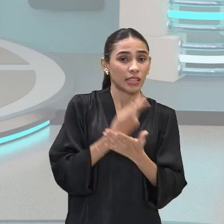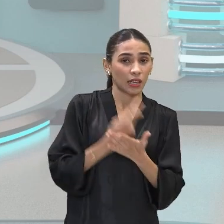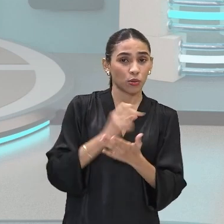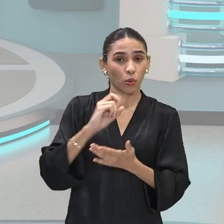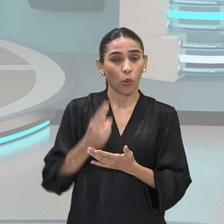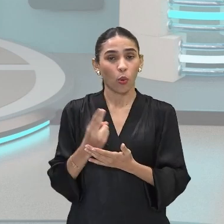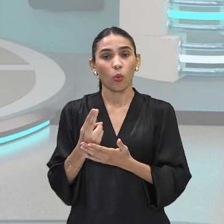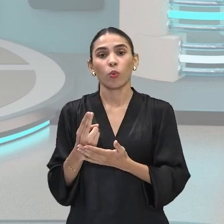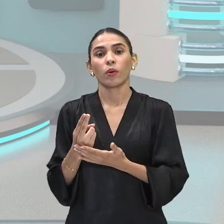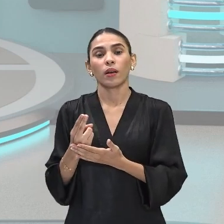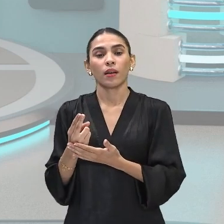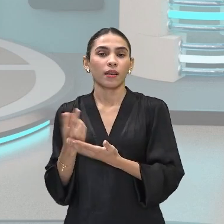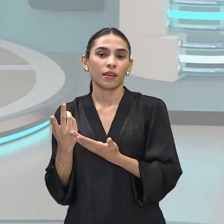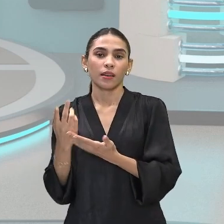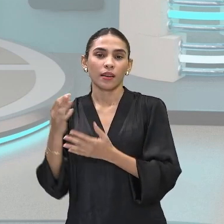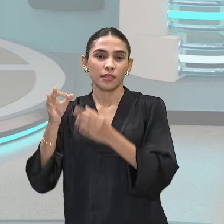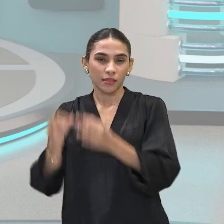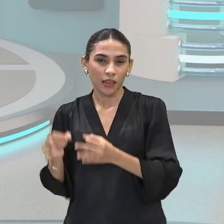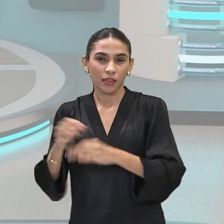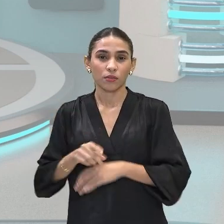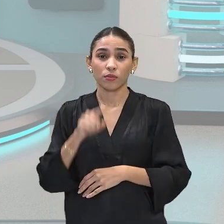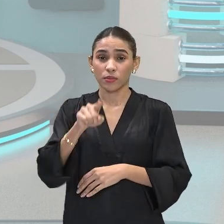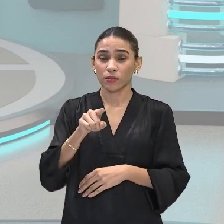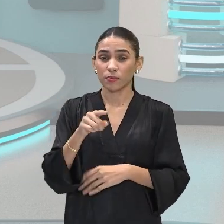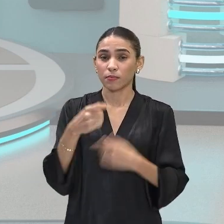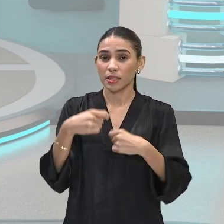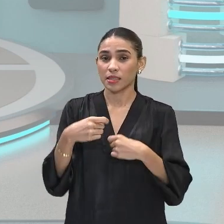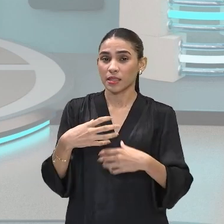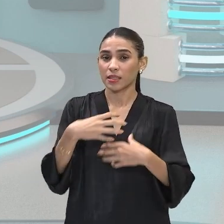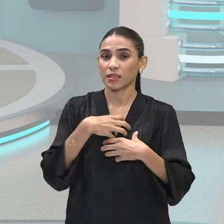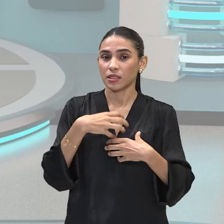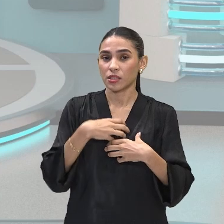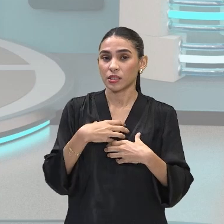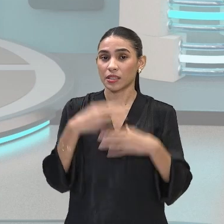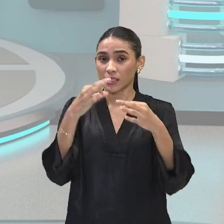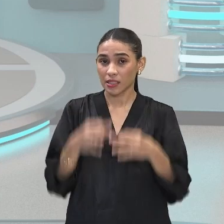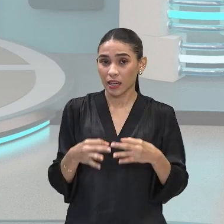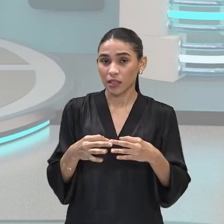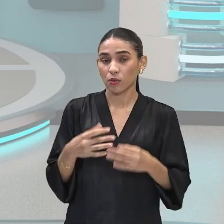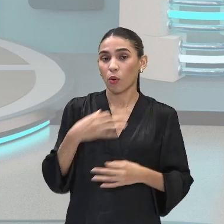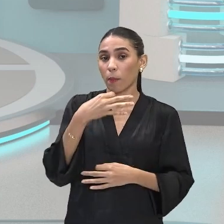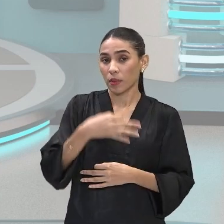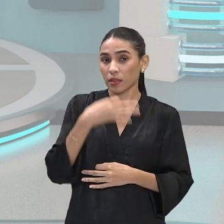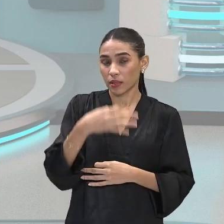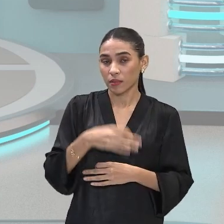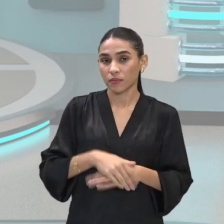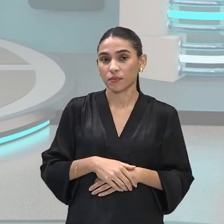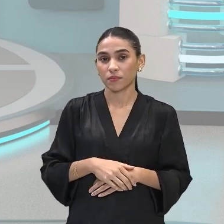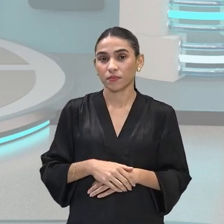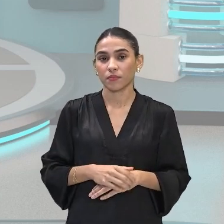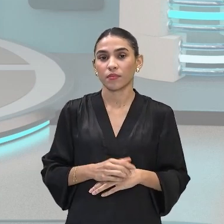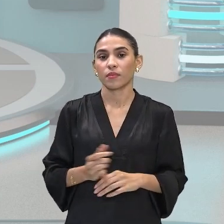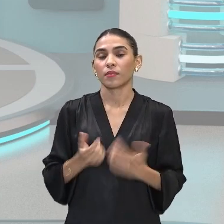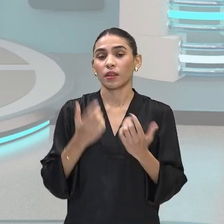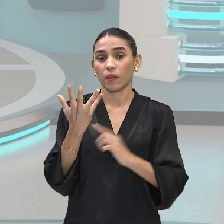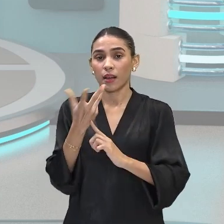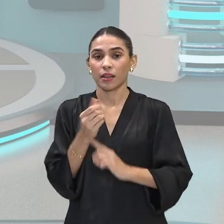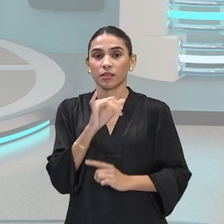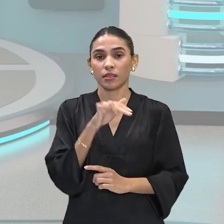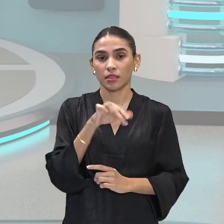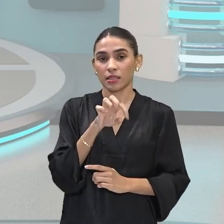Existe aquilo que faz sentido para você. E a arte da instalação é exatamente isso. É você